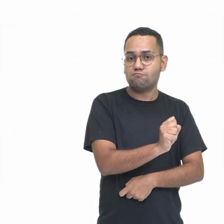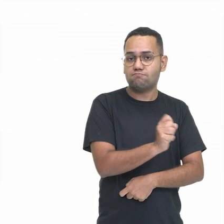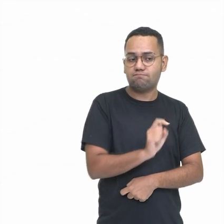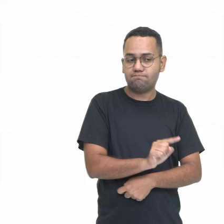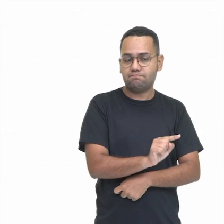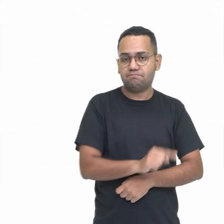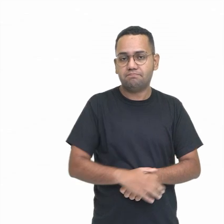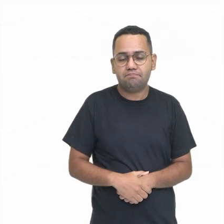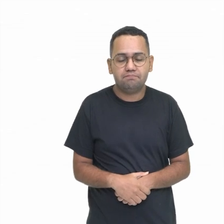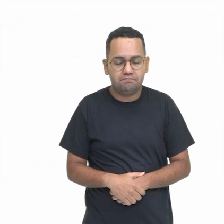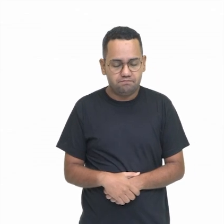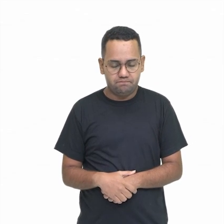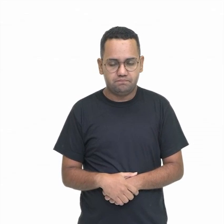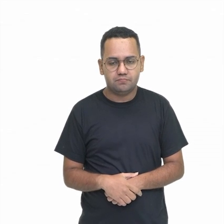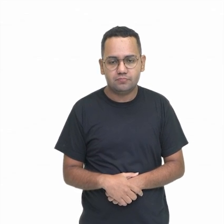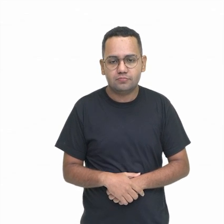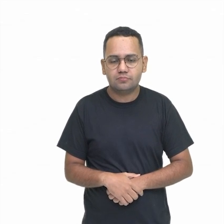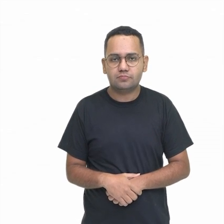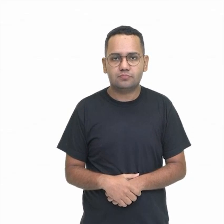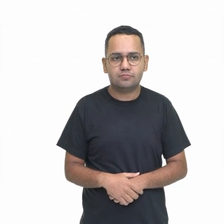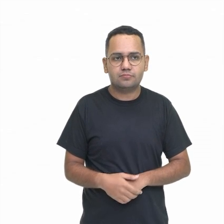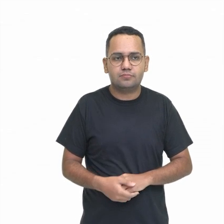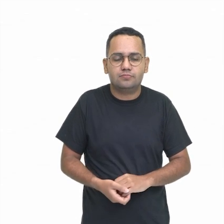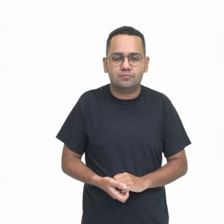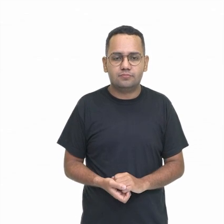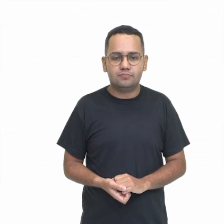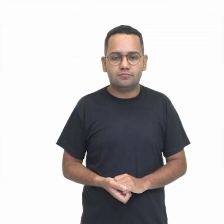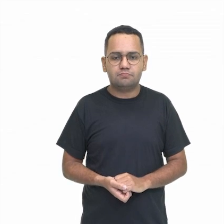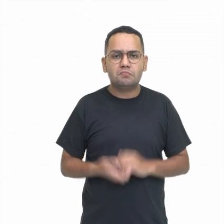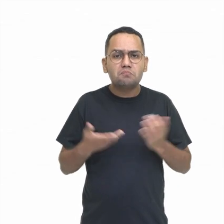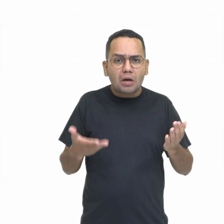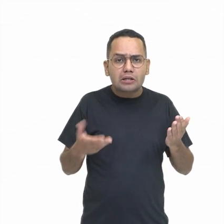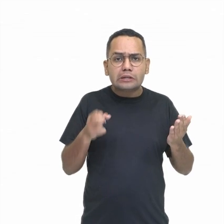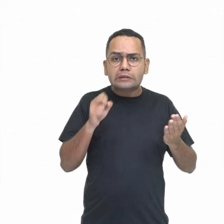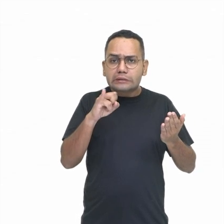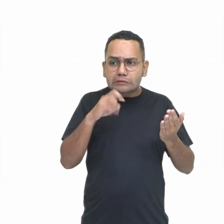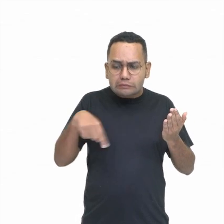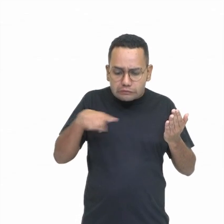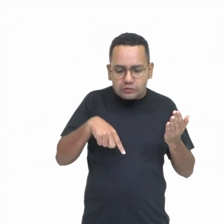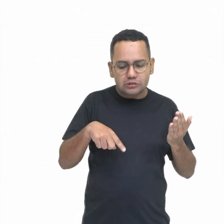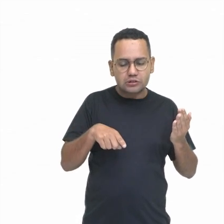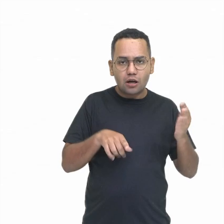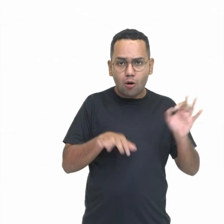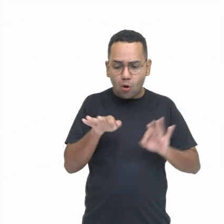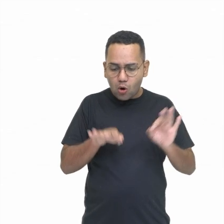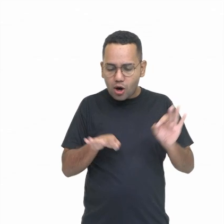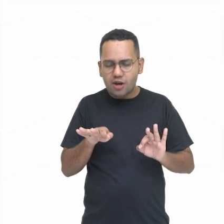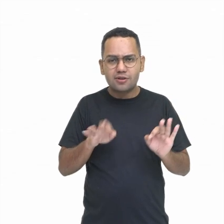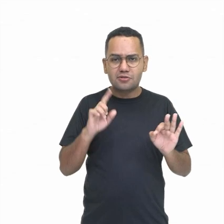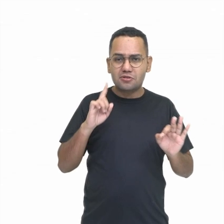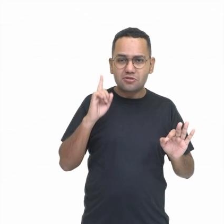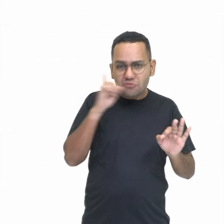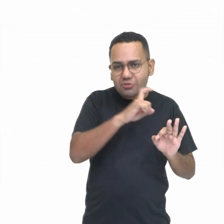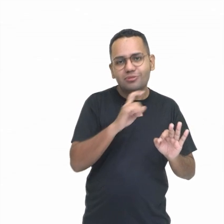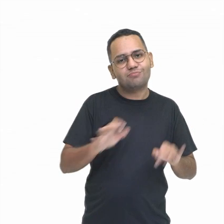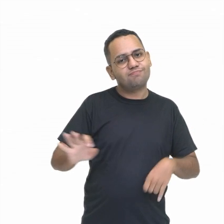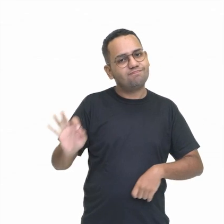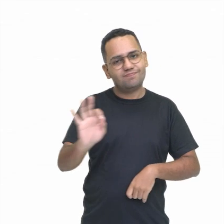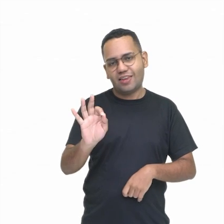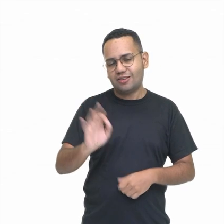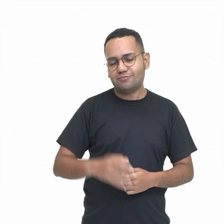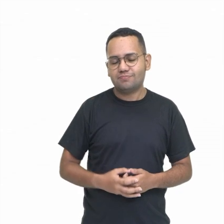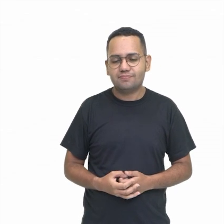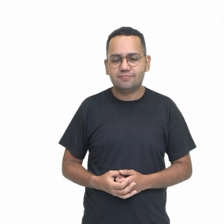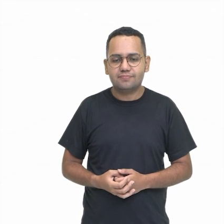tá então seguindo aí o nosso esquema você não terá dificuldades de fazer a conversão Nós também temos